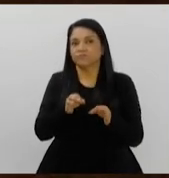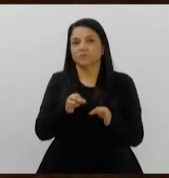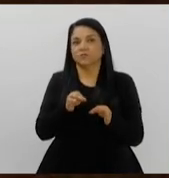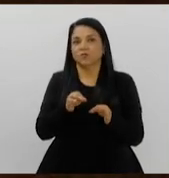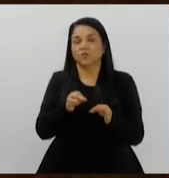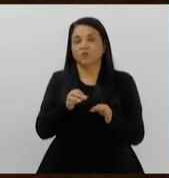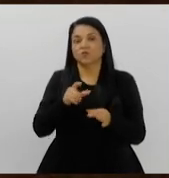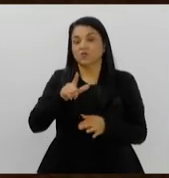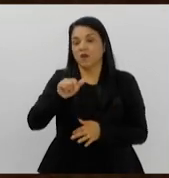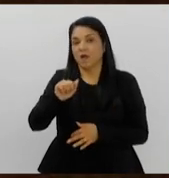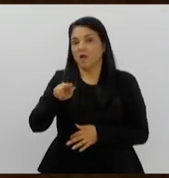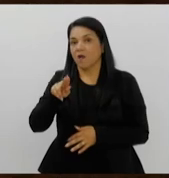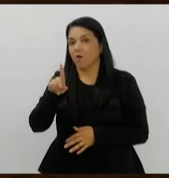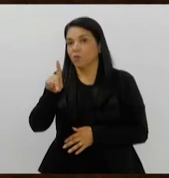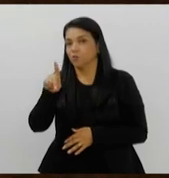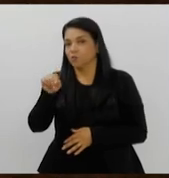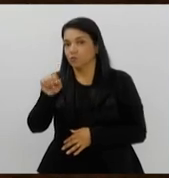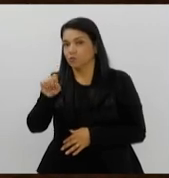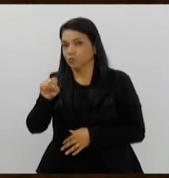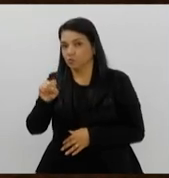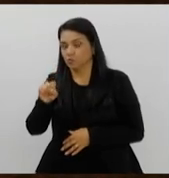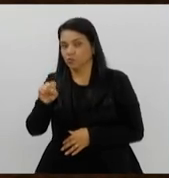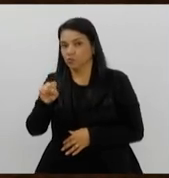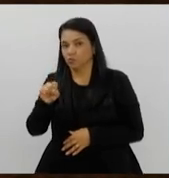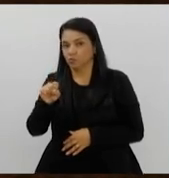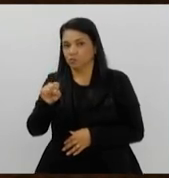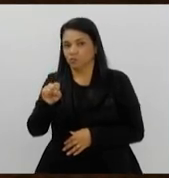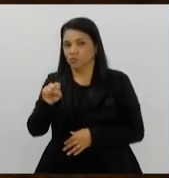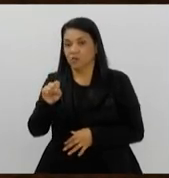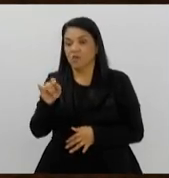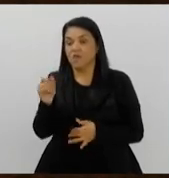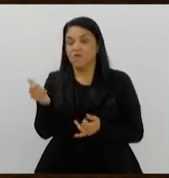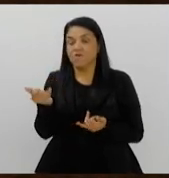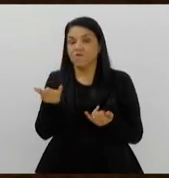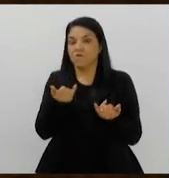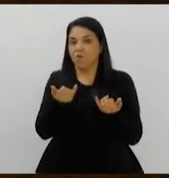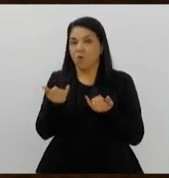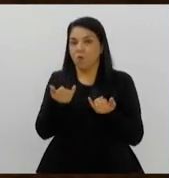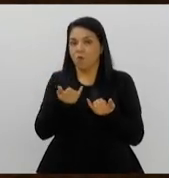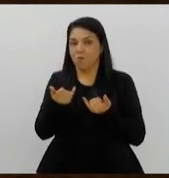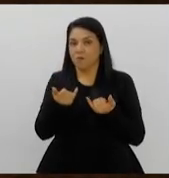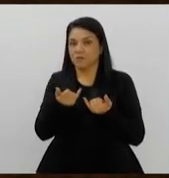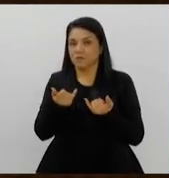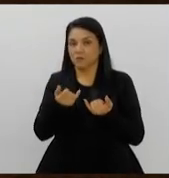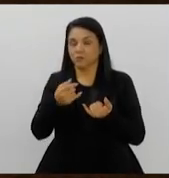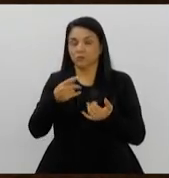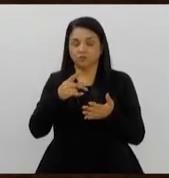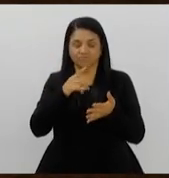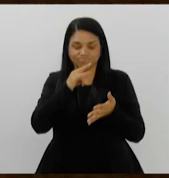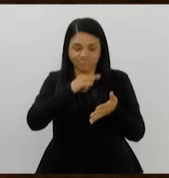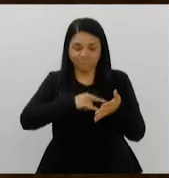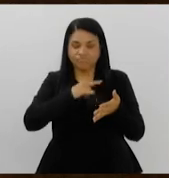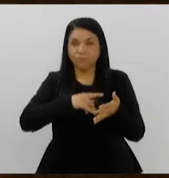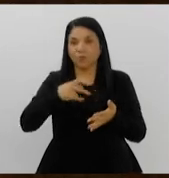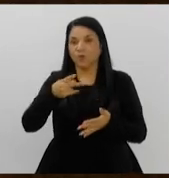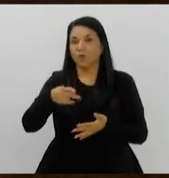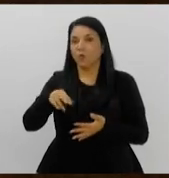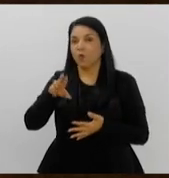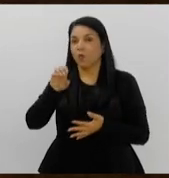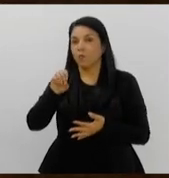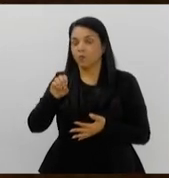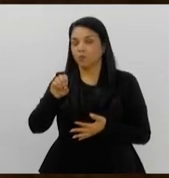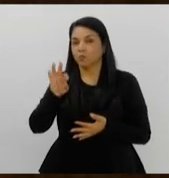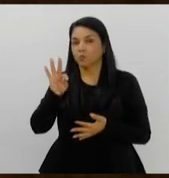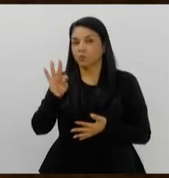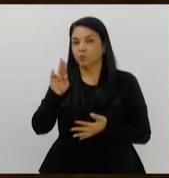os laudos, né, a informação do seu prontuário. Então,